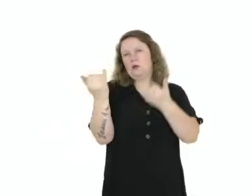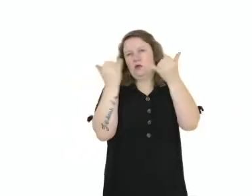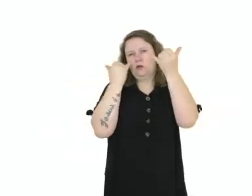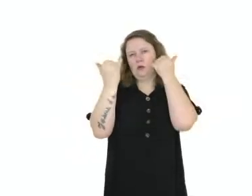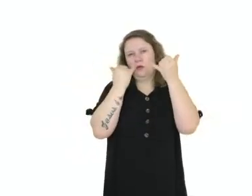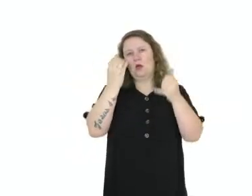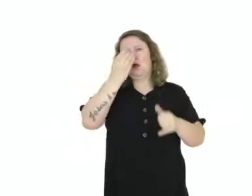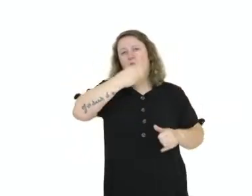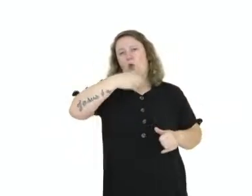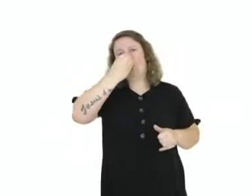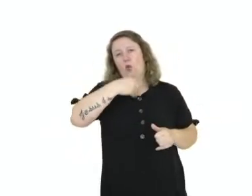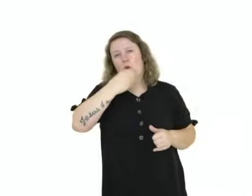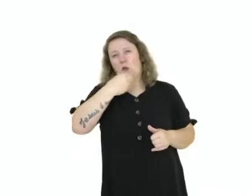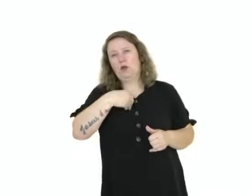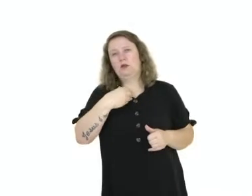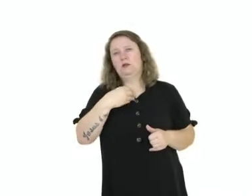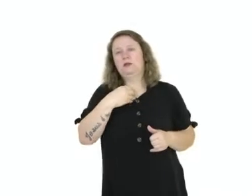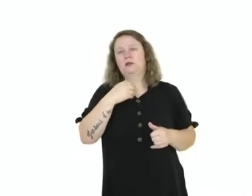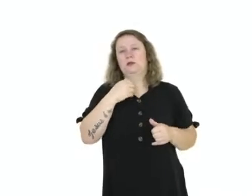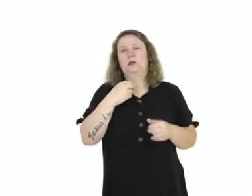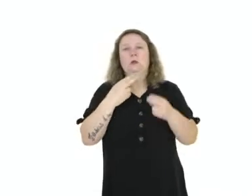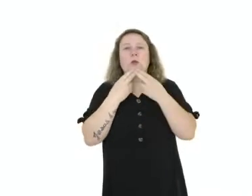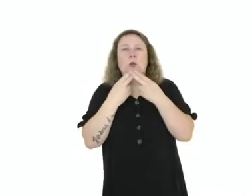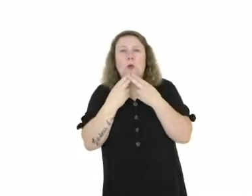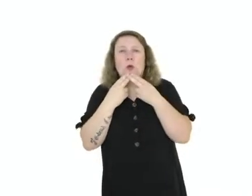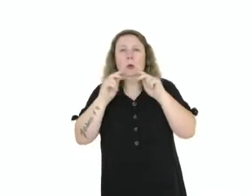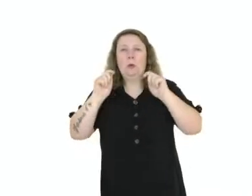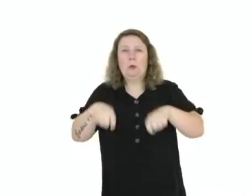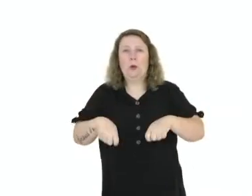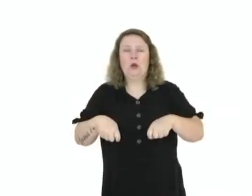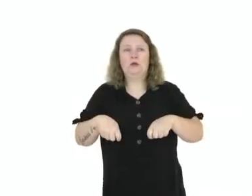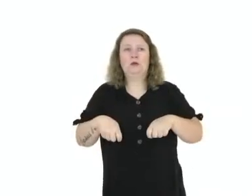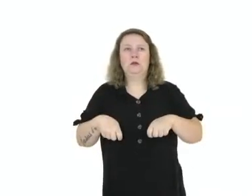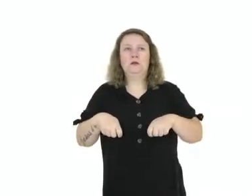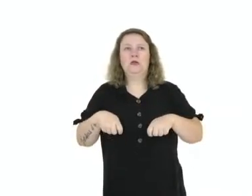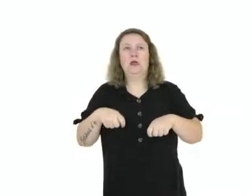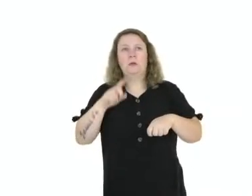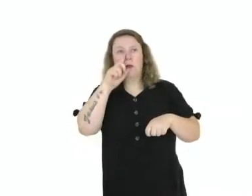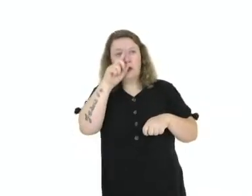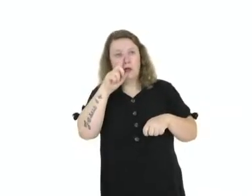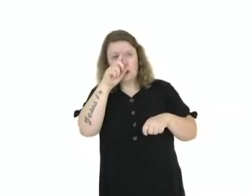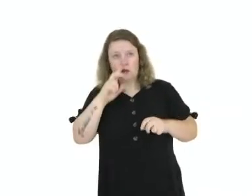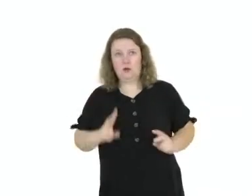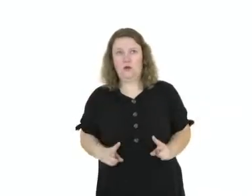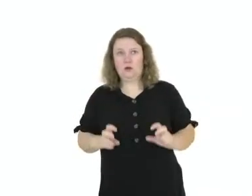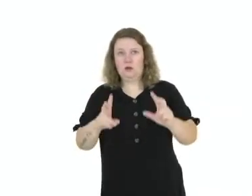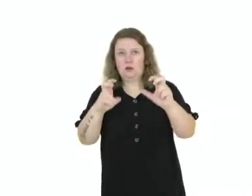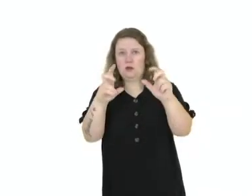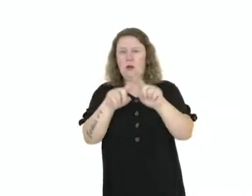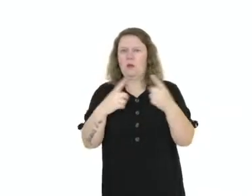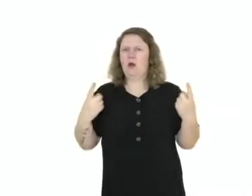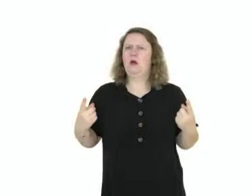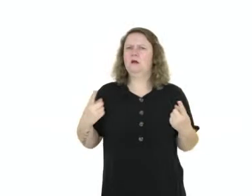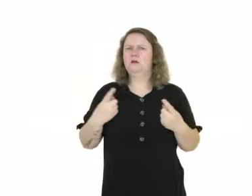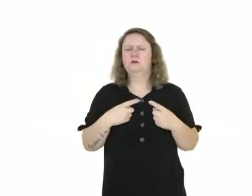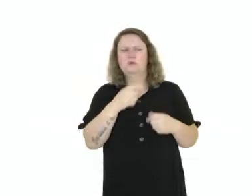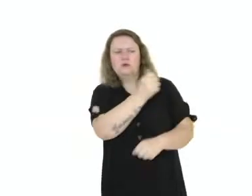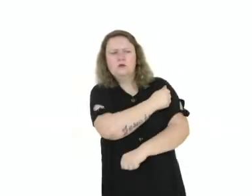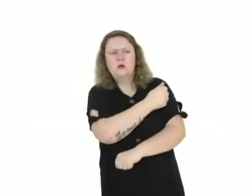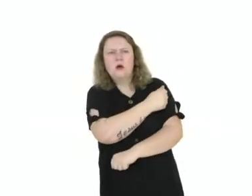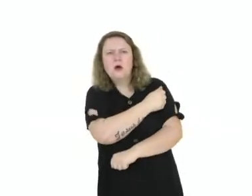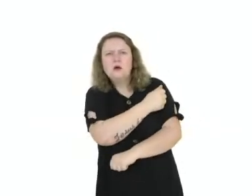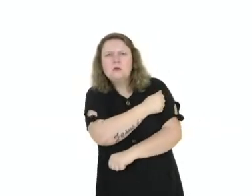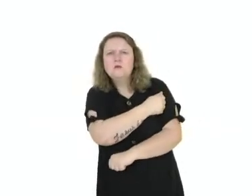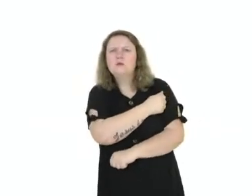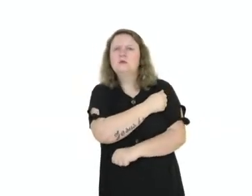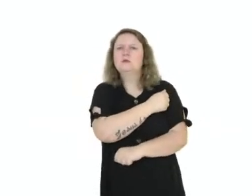curam câncer, que os alunos perceberam que não tinham fontes seguras para garantir a afirmação do título. A de uma mãe que